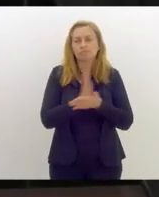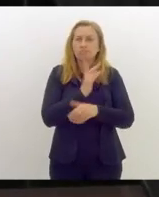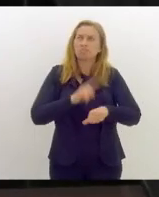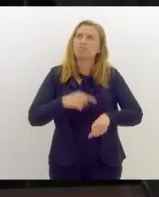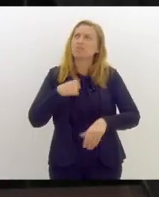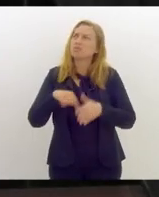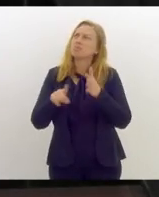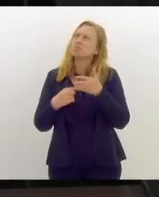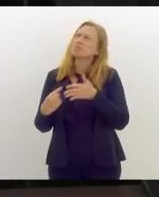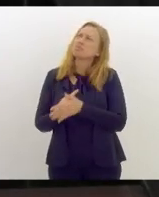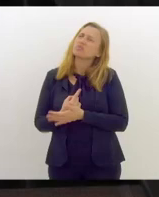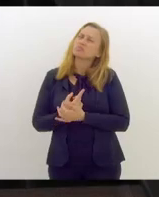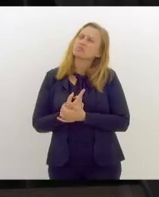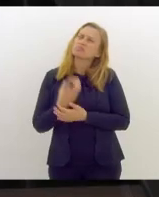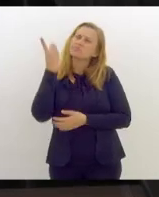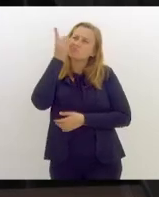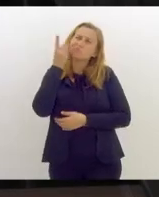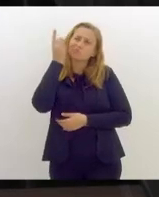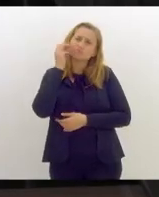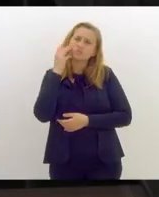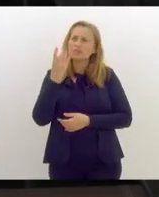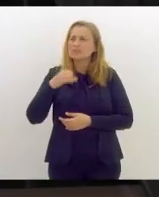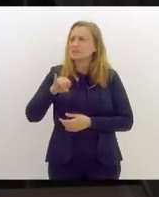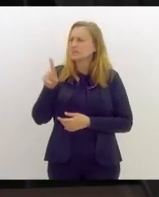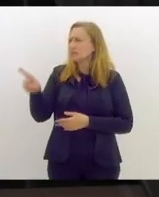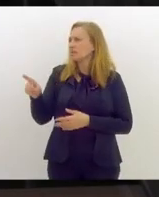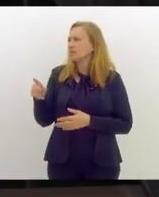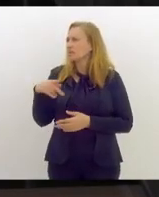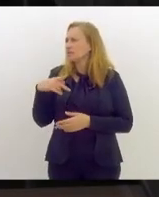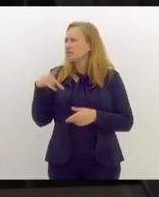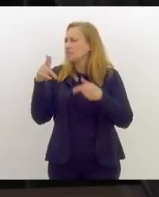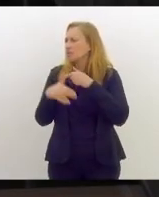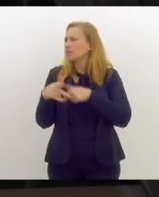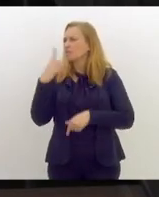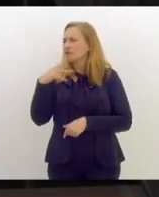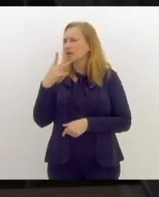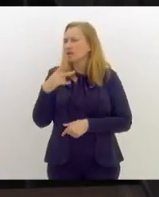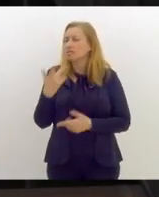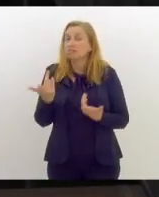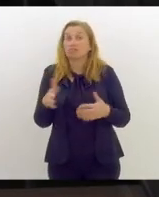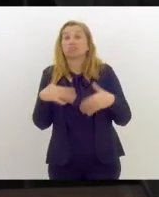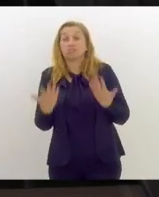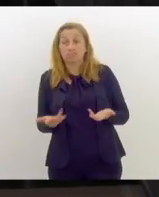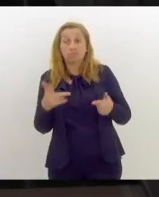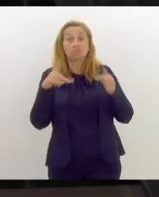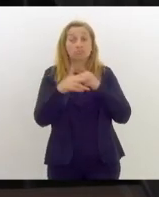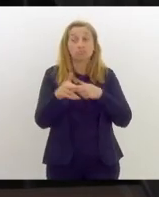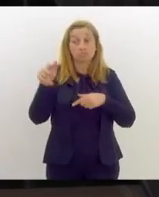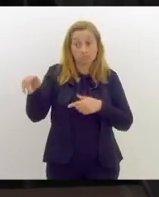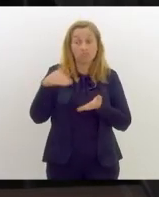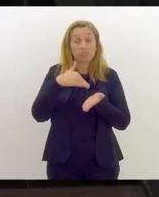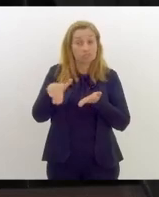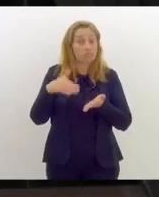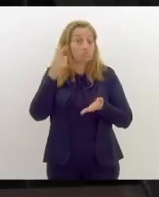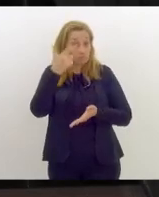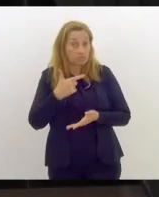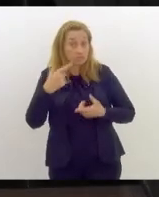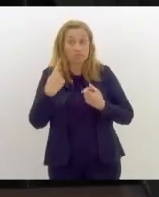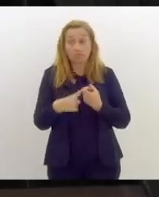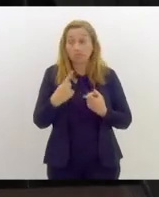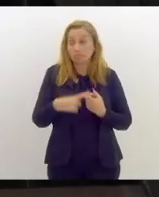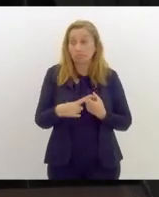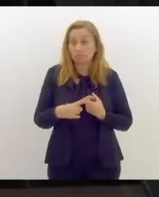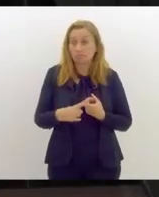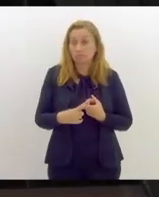me perguntando Deputado valdec se ele tava impedido para falar impedido para ser secretário né porque aquele